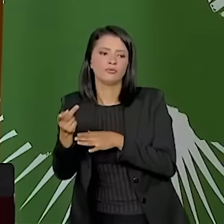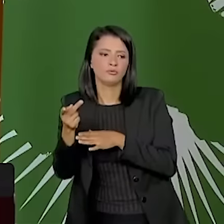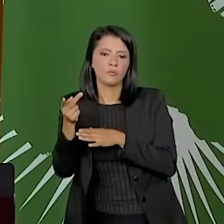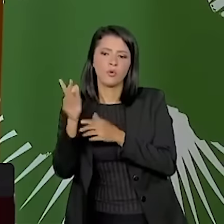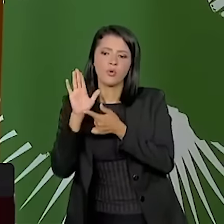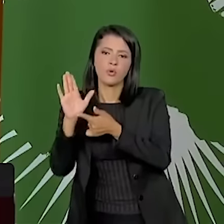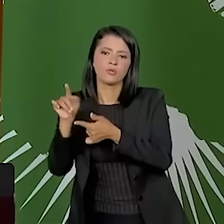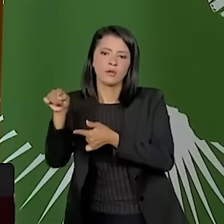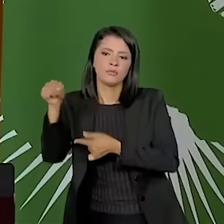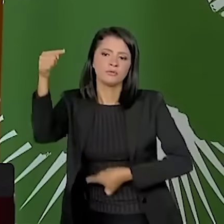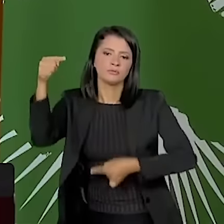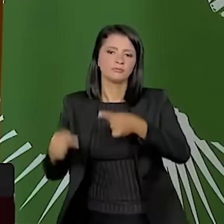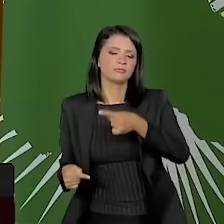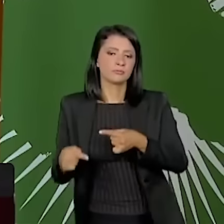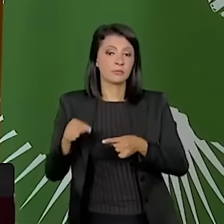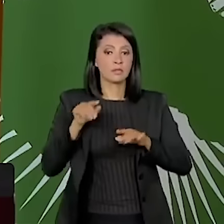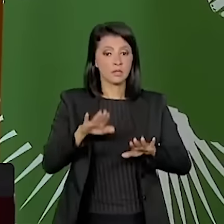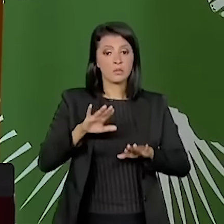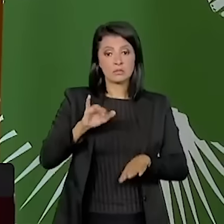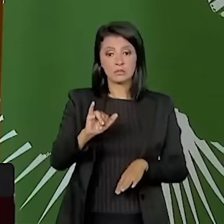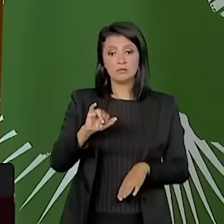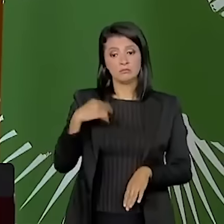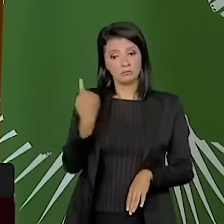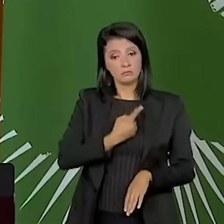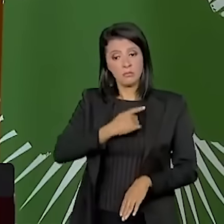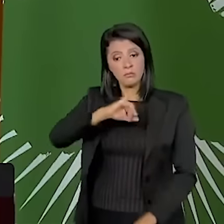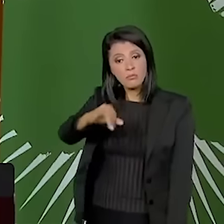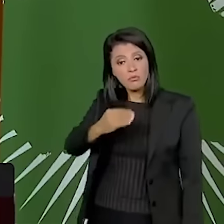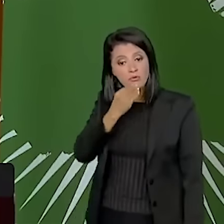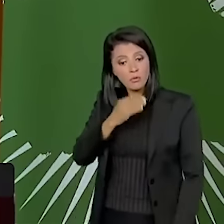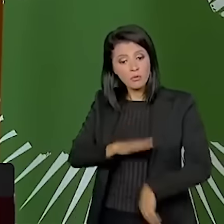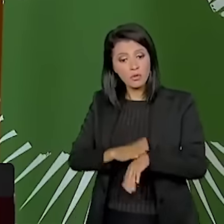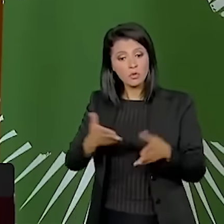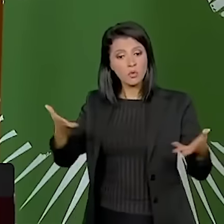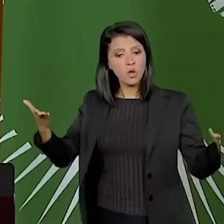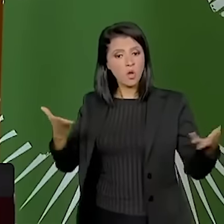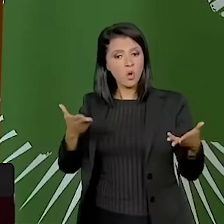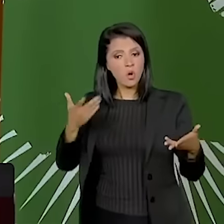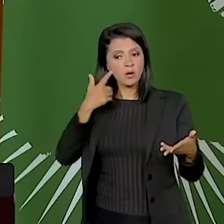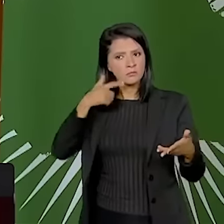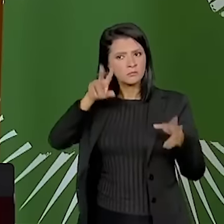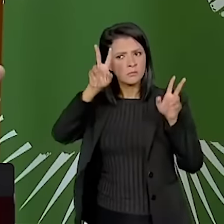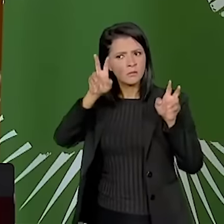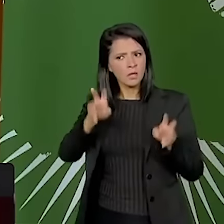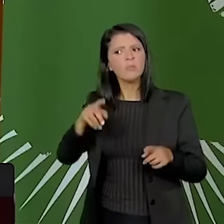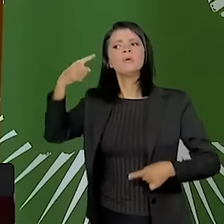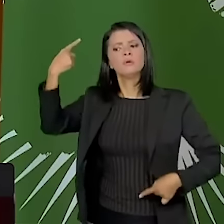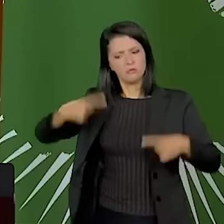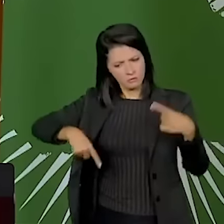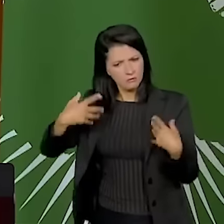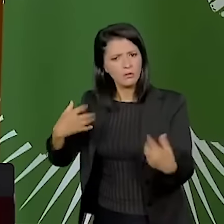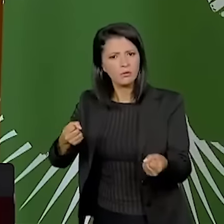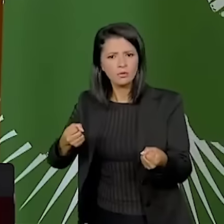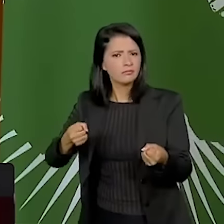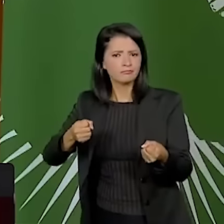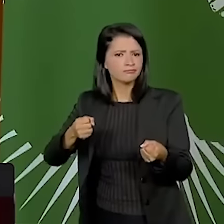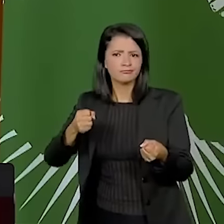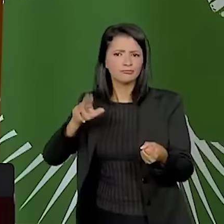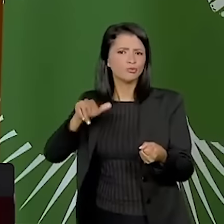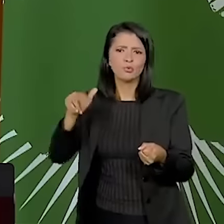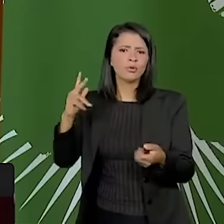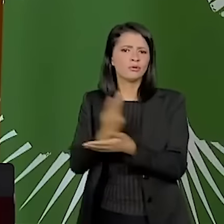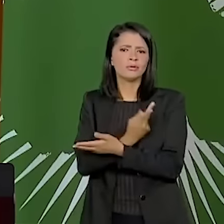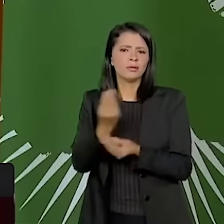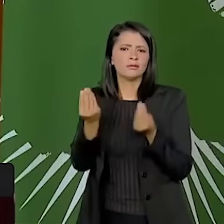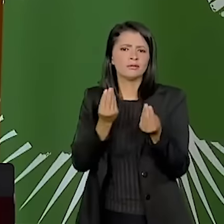ou seja, se a gente não aproveitar esse momento histórico e discutir esses assuntos, nós nunca vamos discutir. Ou seja,